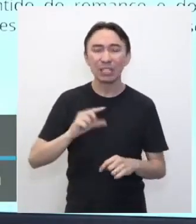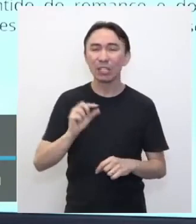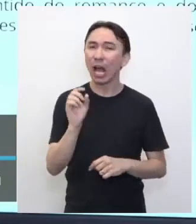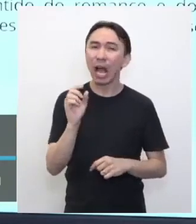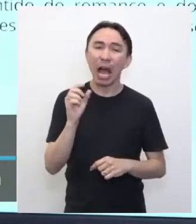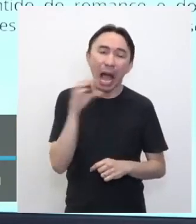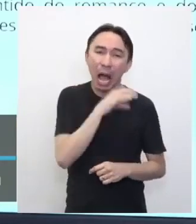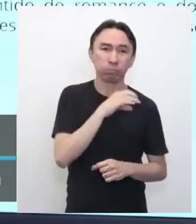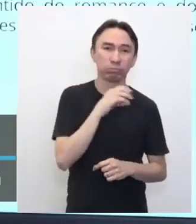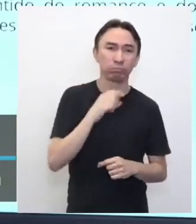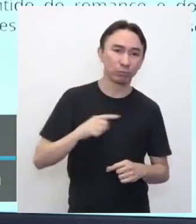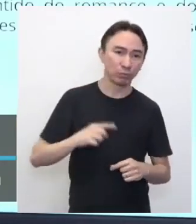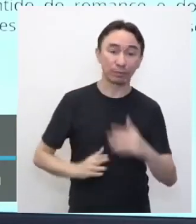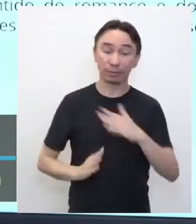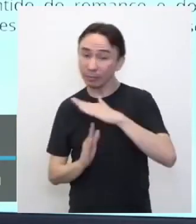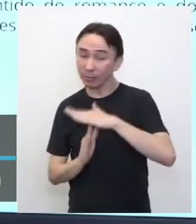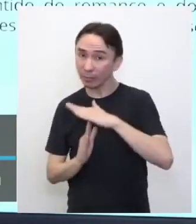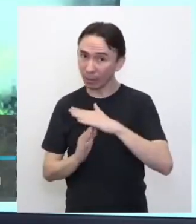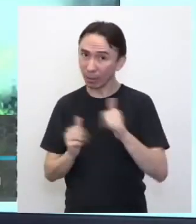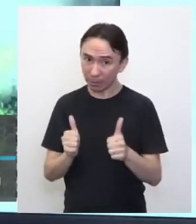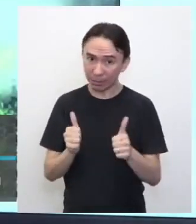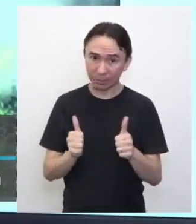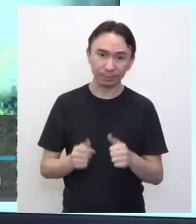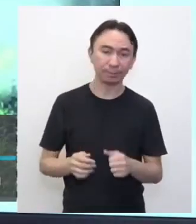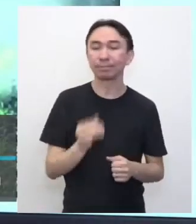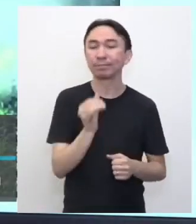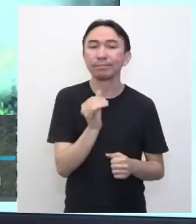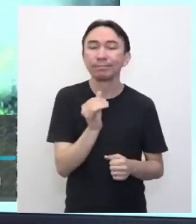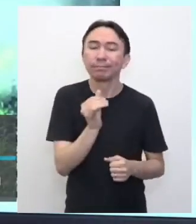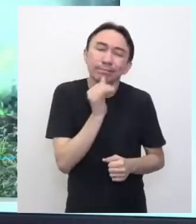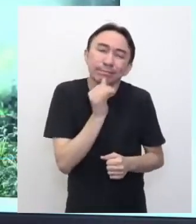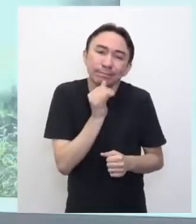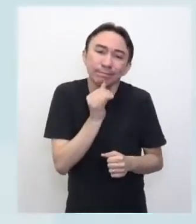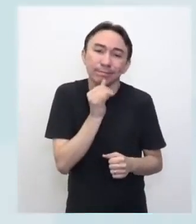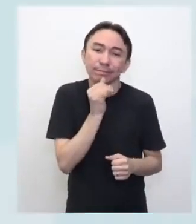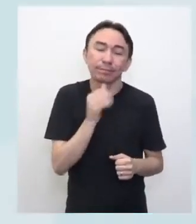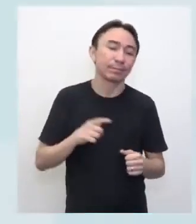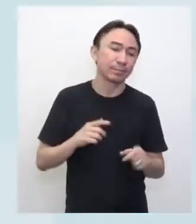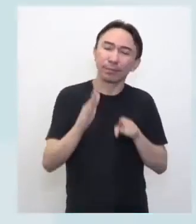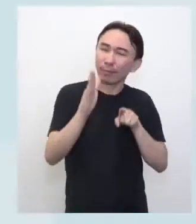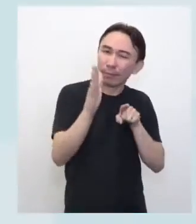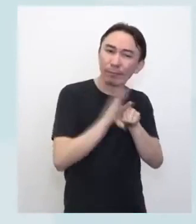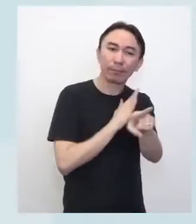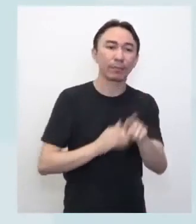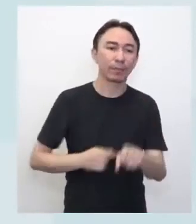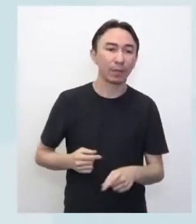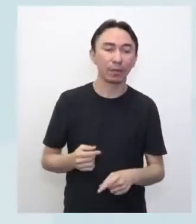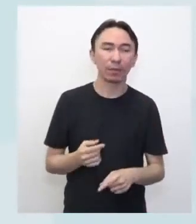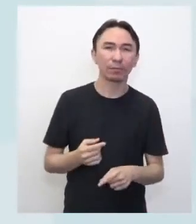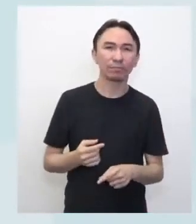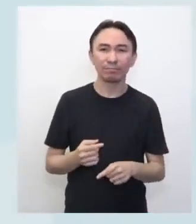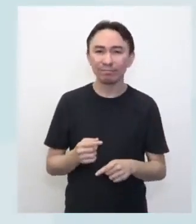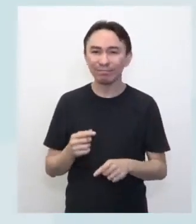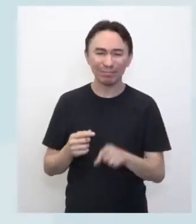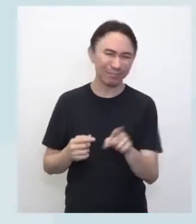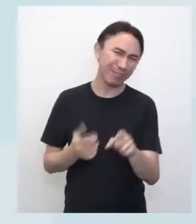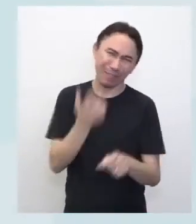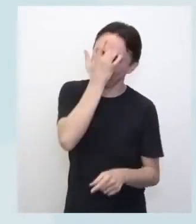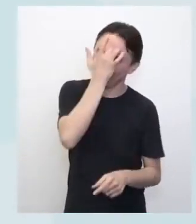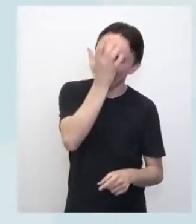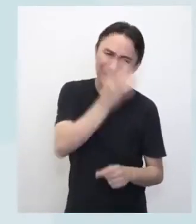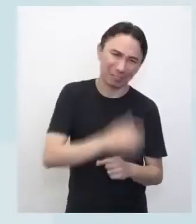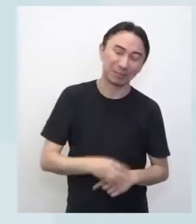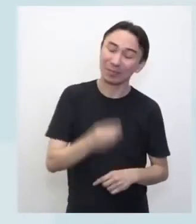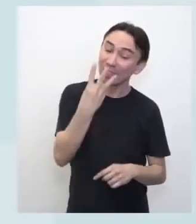rápido, compartilha no chat, conversa com a gente, vai ser bem legal. Por exemplo, vamos começar a nossa aula com essa pergunta. Um minutinho não, essa pergunta é fácil.